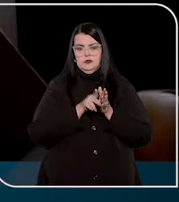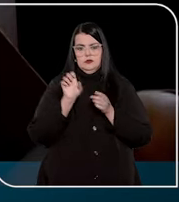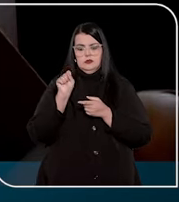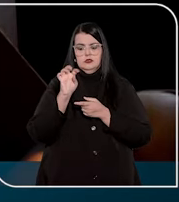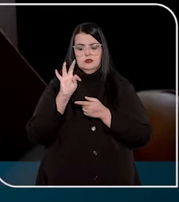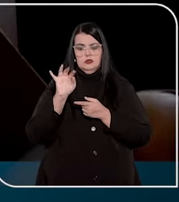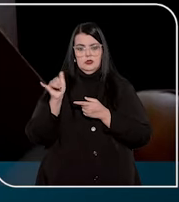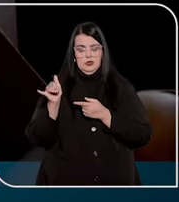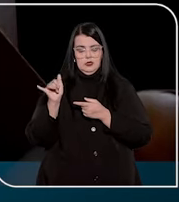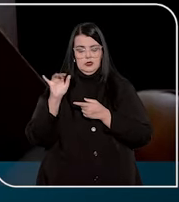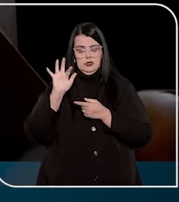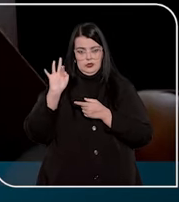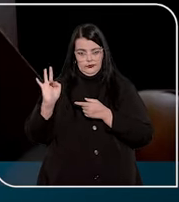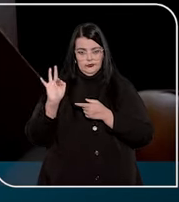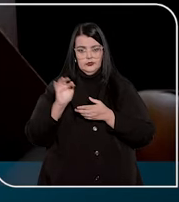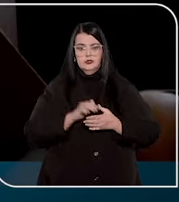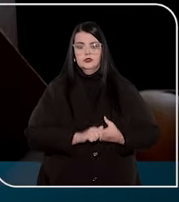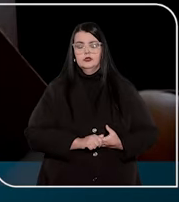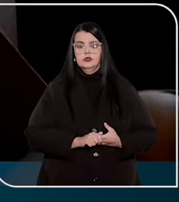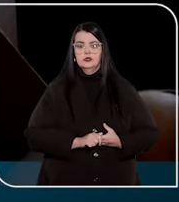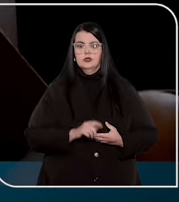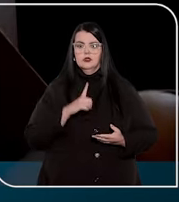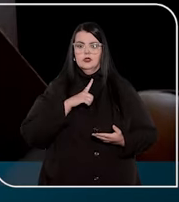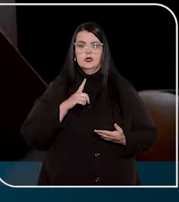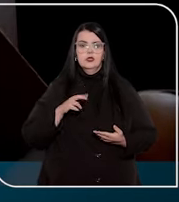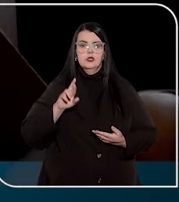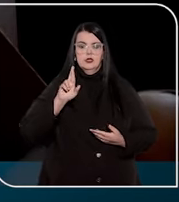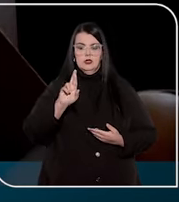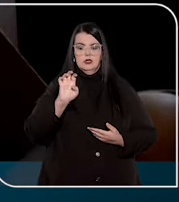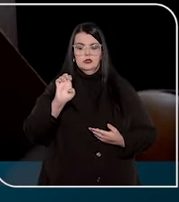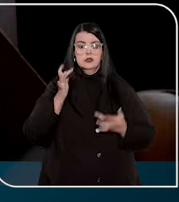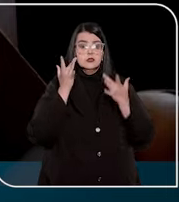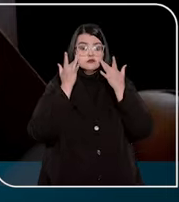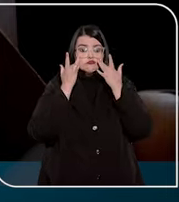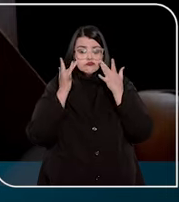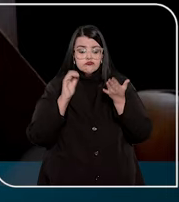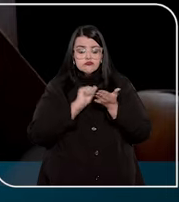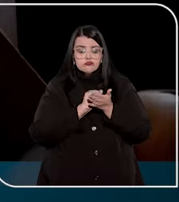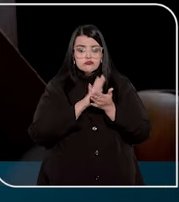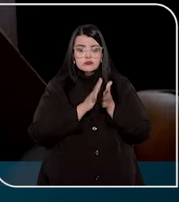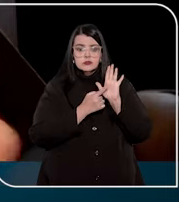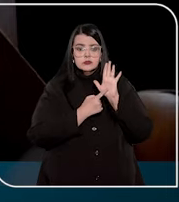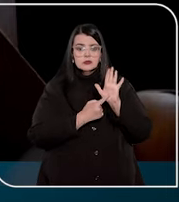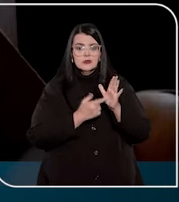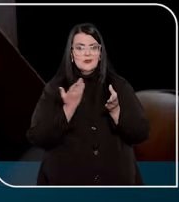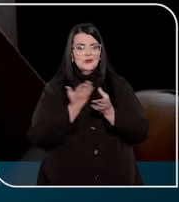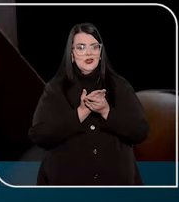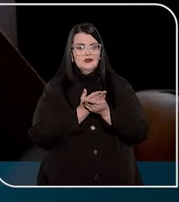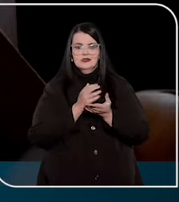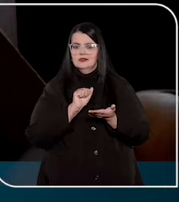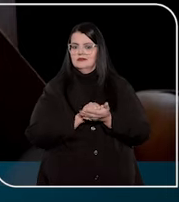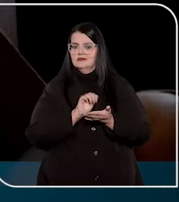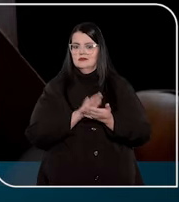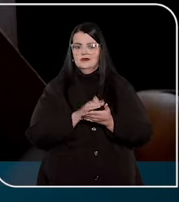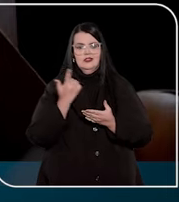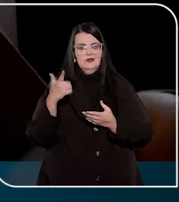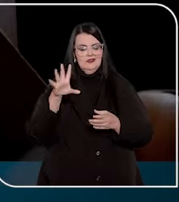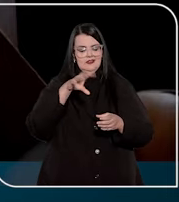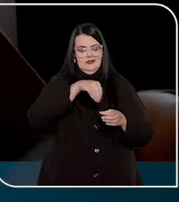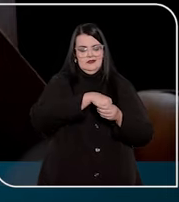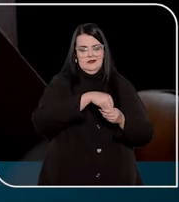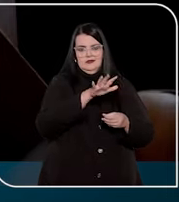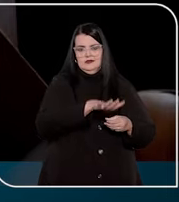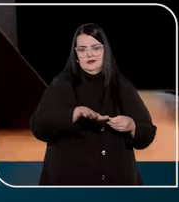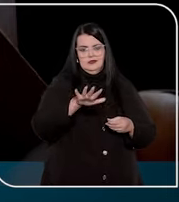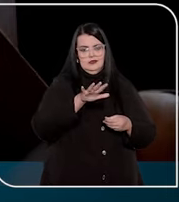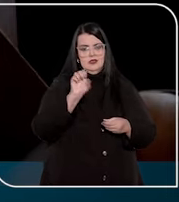Federal. Só que no momento que o recurso extraordinário é apresentado, por uma razão até lógica, o processo não se encontra no Supremo Tribunal Federal.